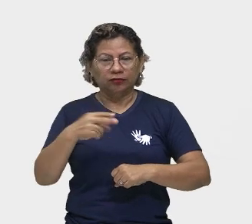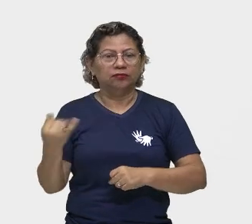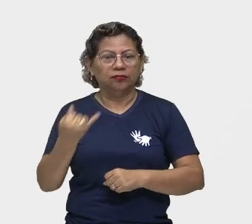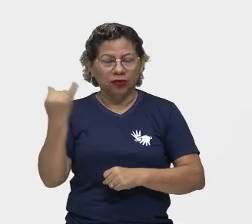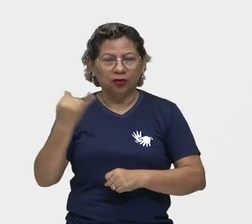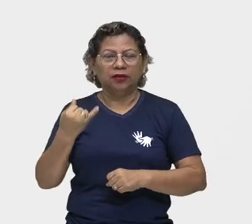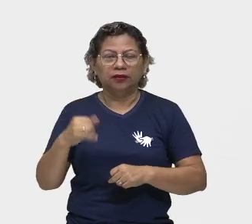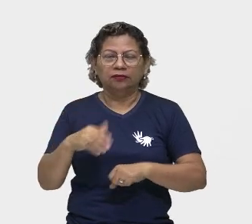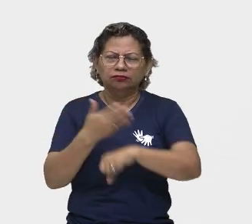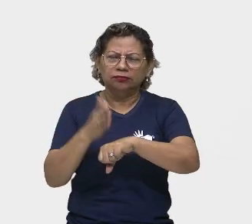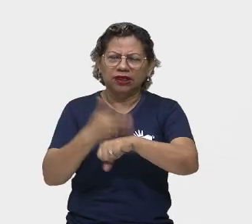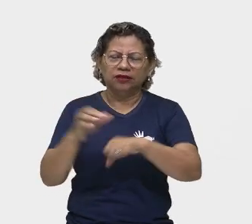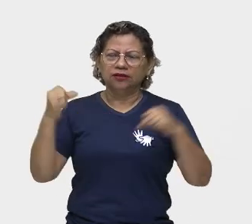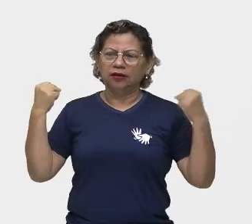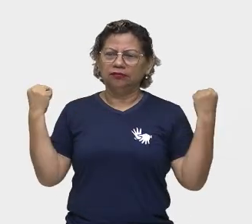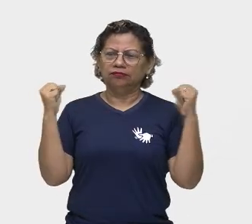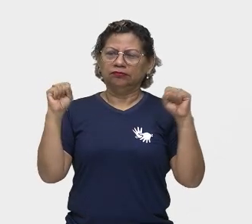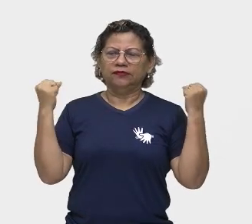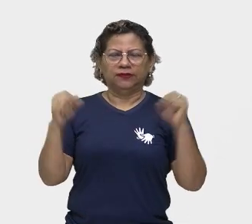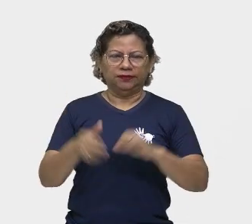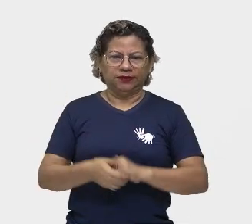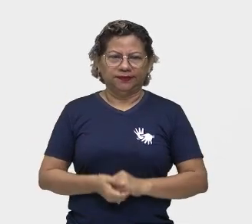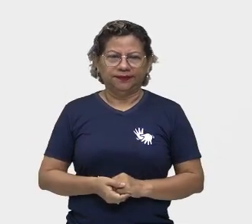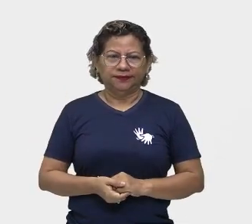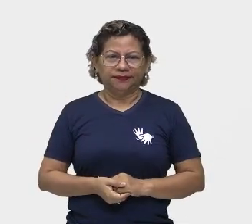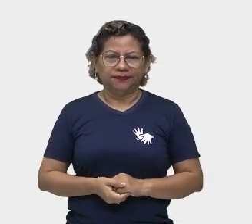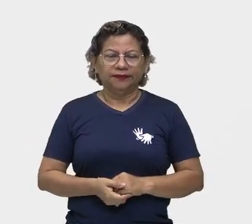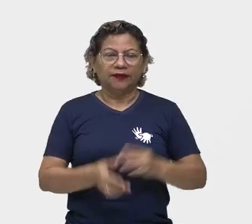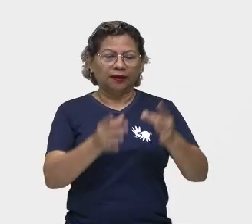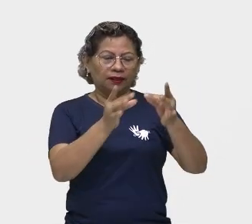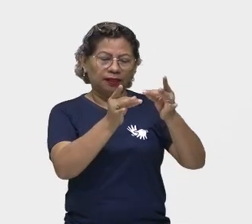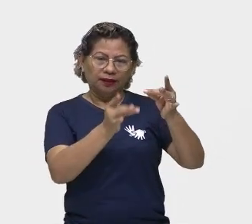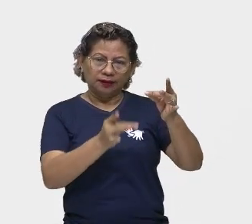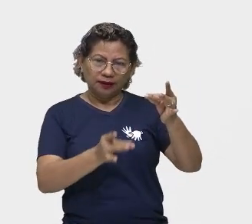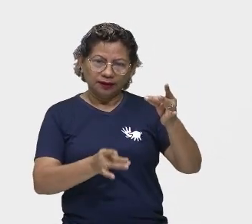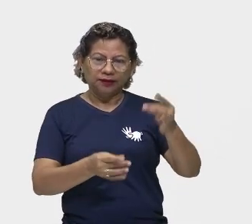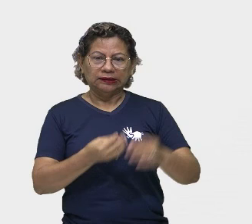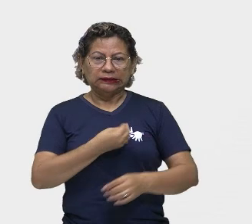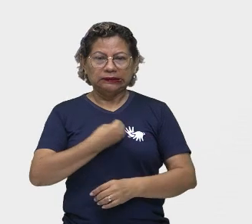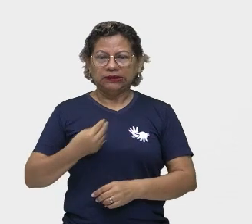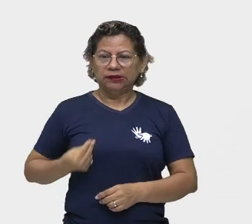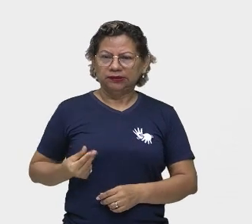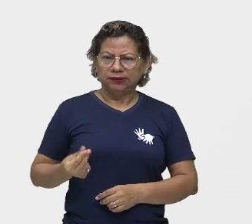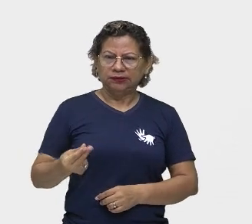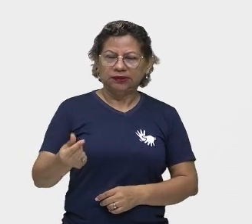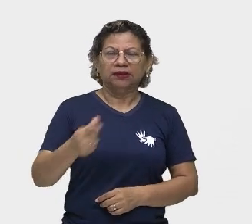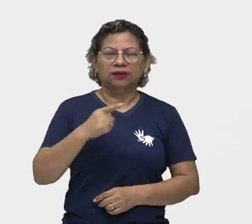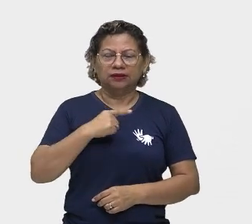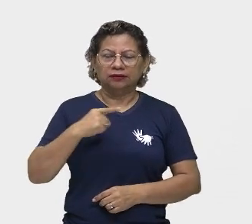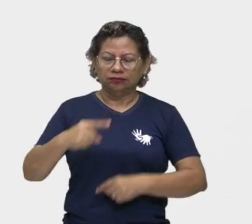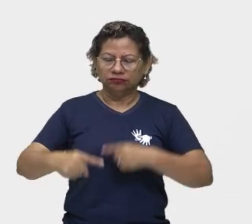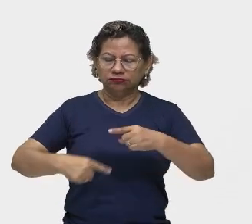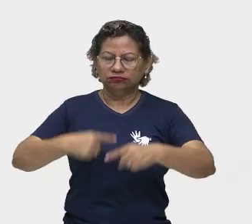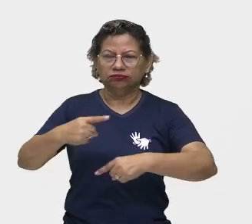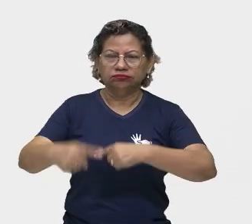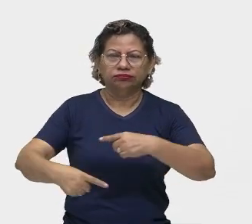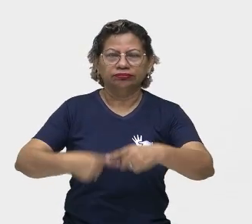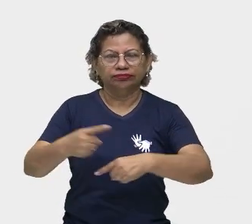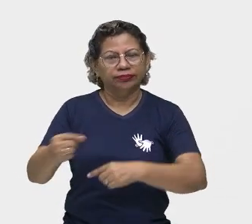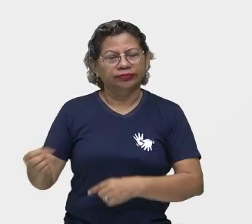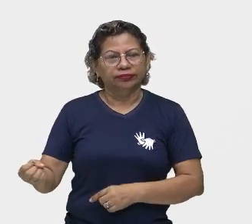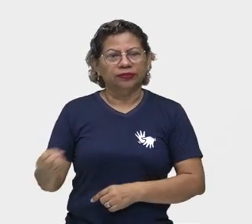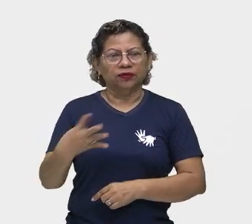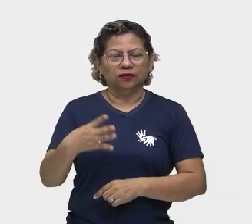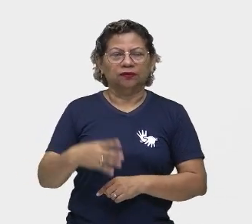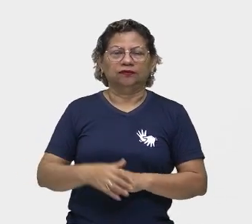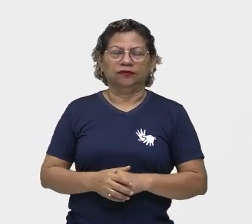tá E vamos ao nosso comentário dessa questão ao longo da vida os ossos passam por um processo contínuo de remodelação